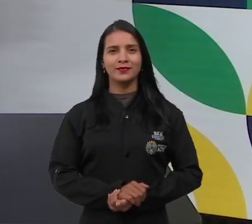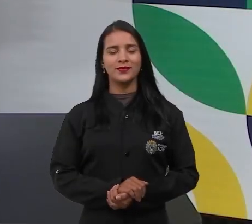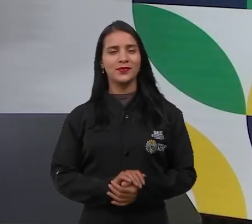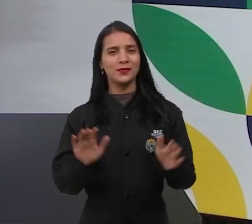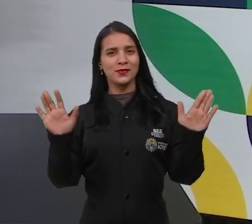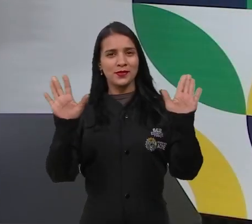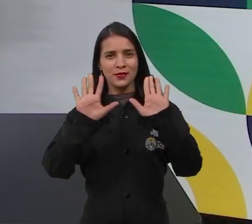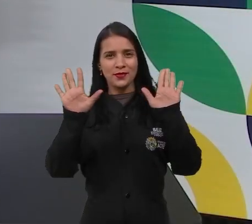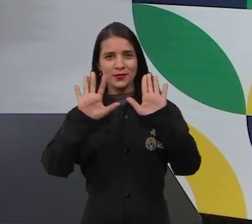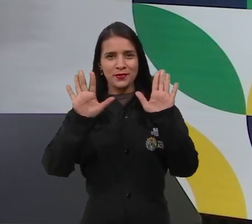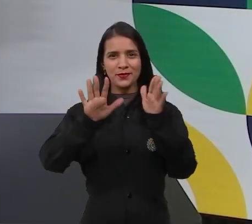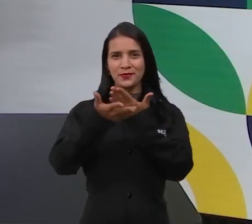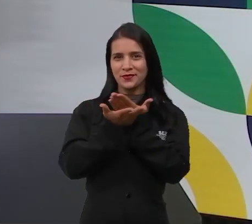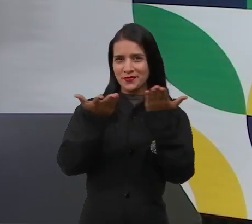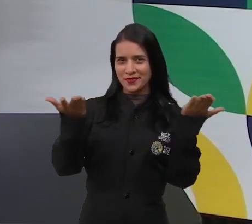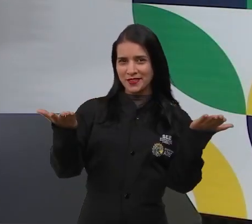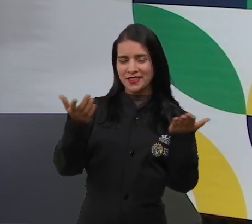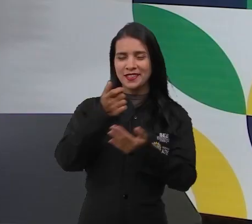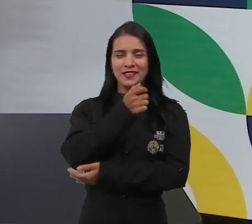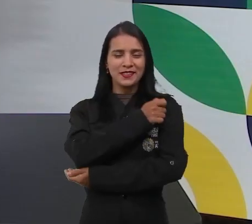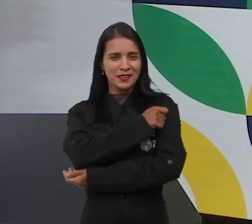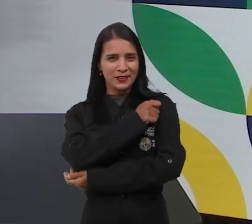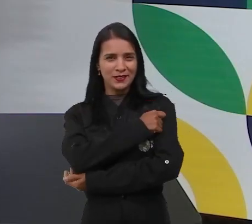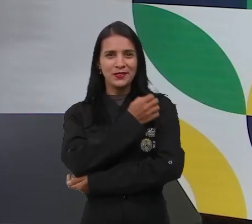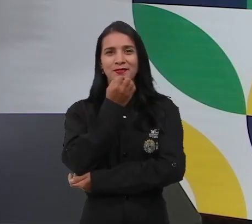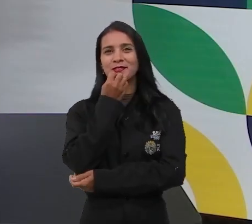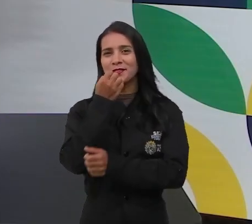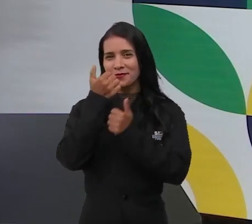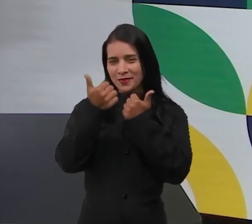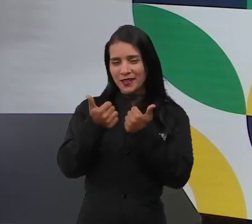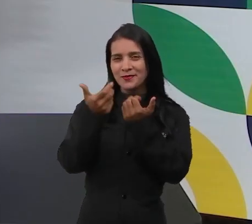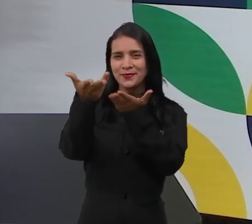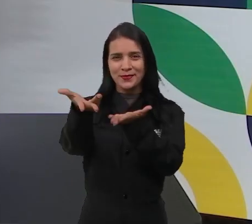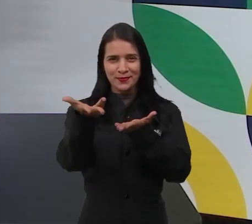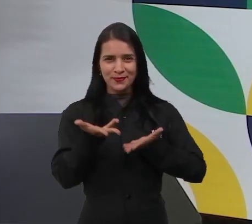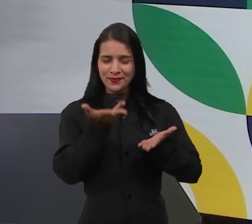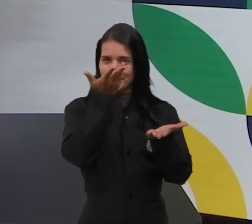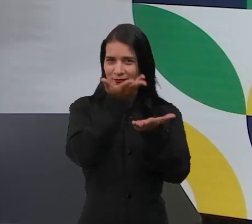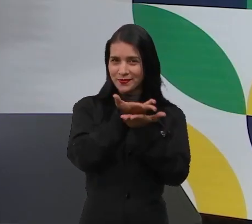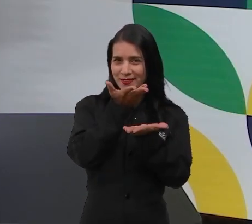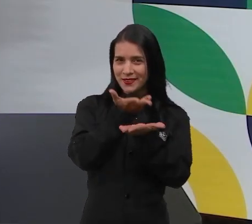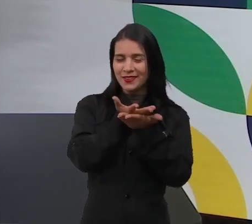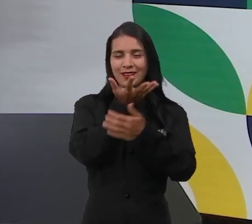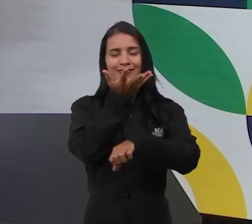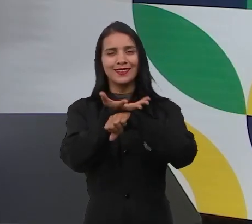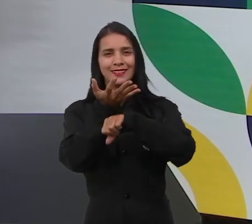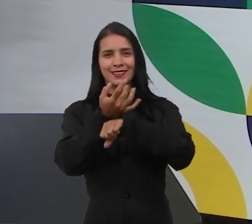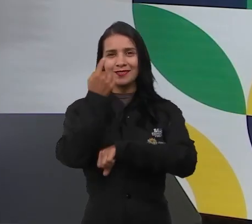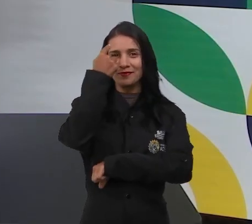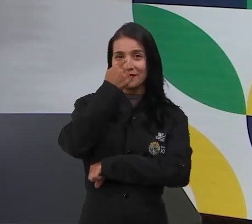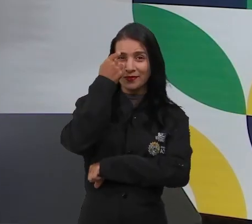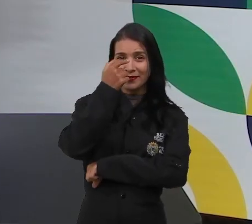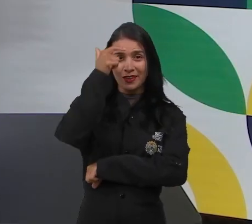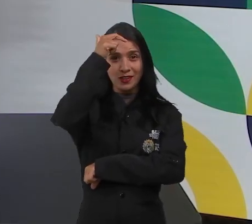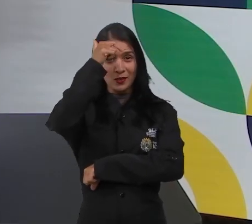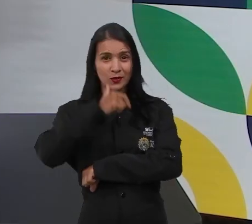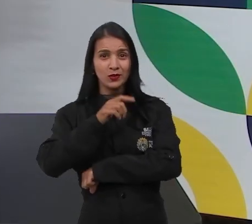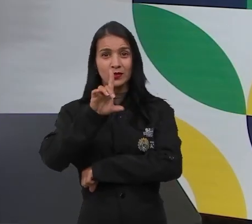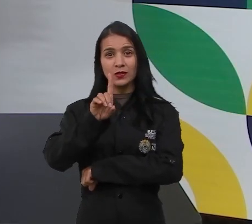Olá, chicos e chicas, ¿qué tal? ¿Todo bien? Sean bienvenidos a más una clase de español. Yo soy